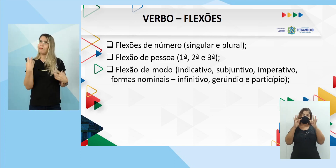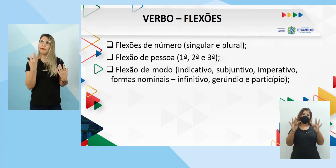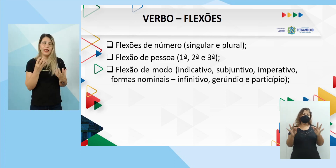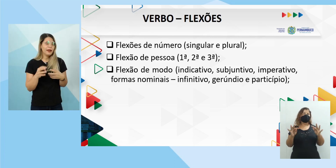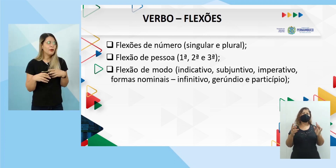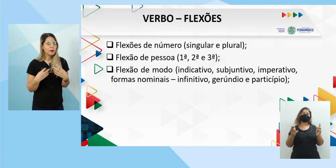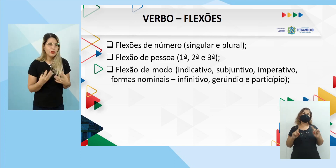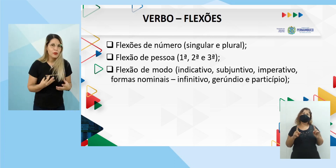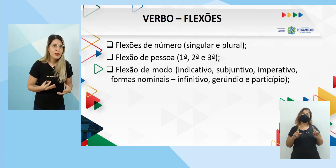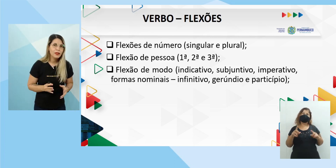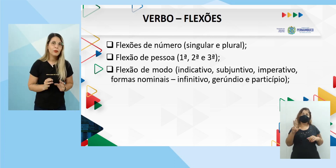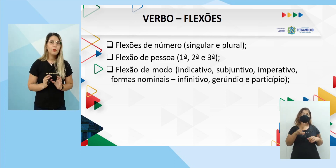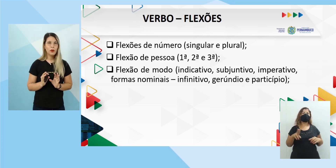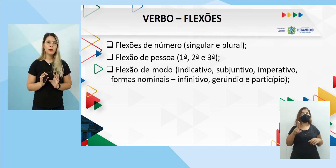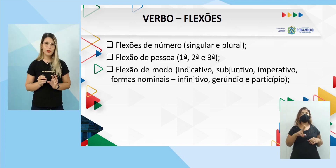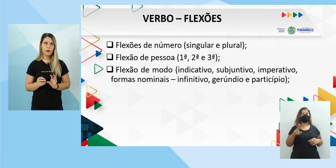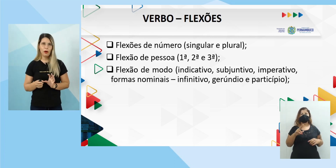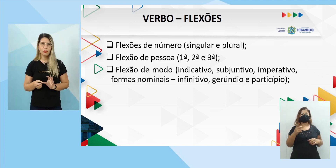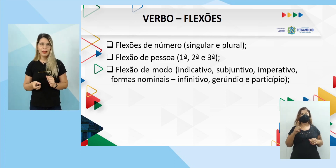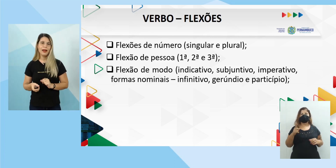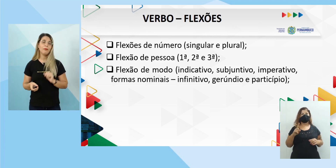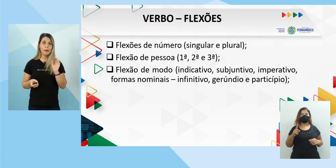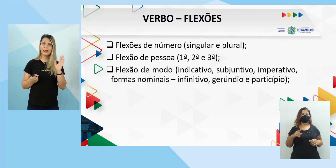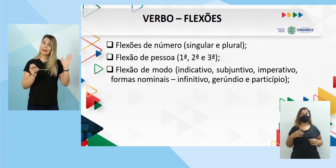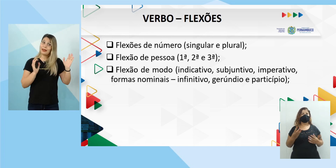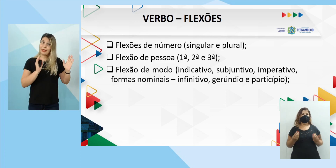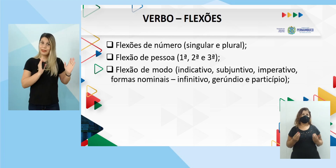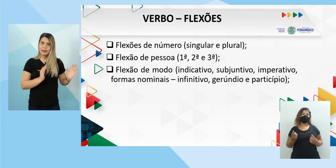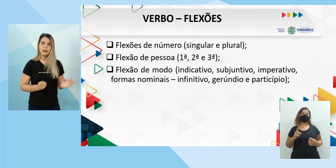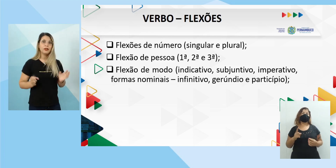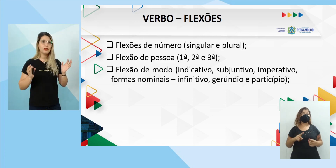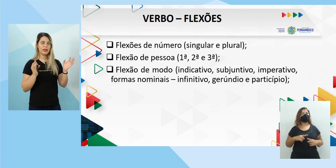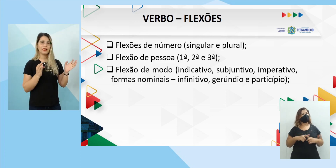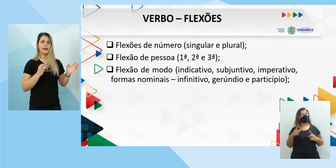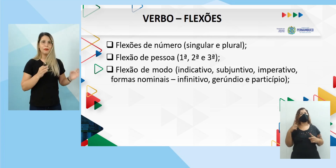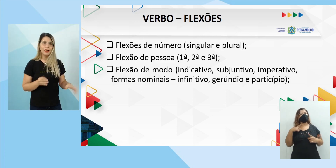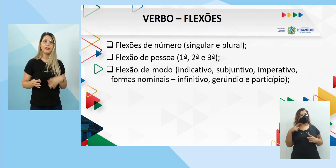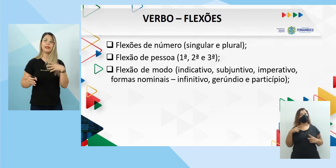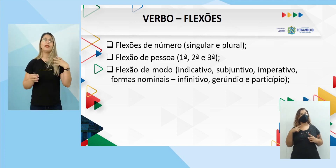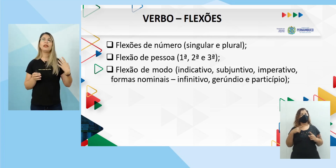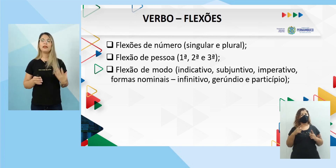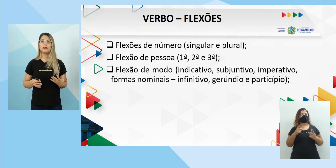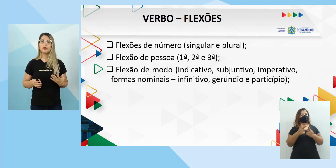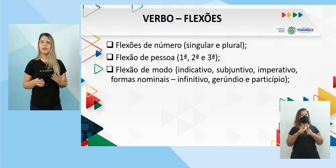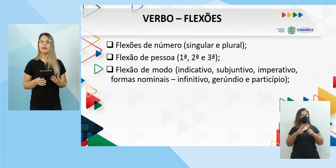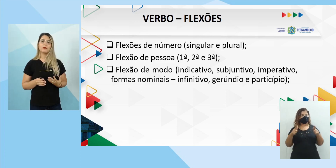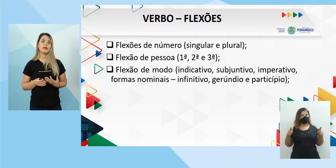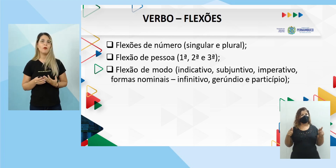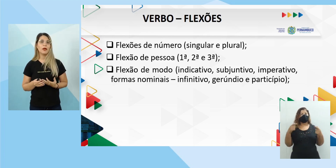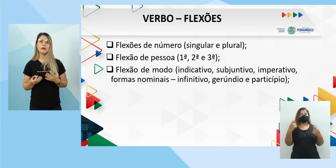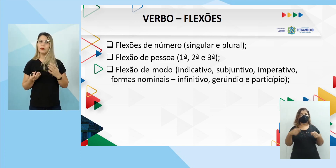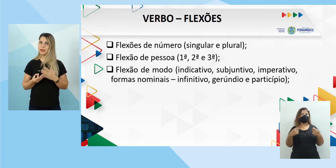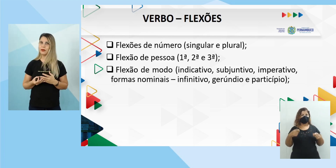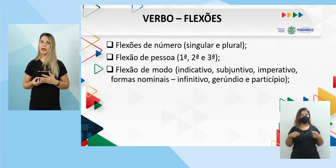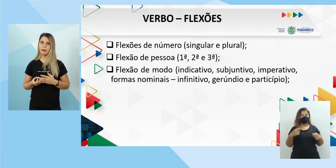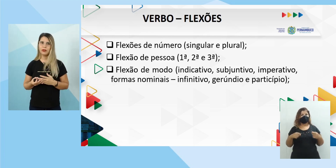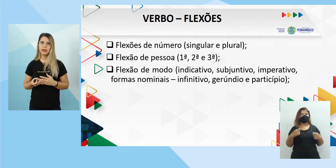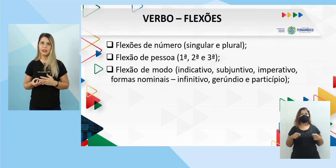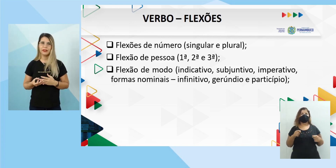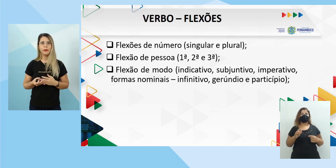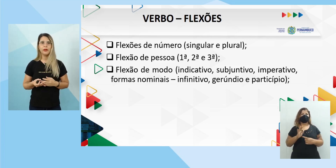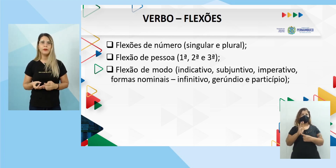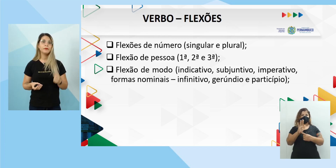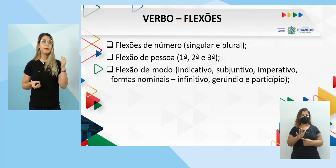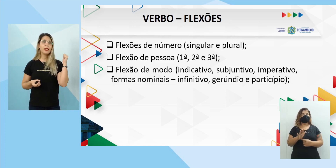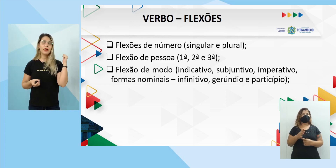uma, né, construção pouco usual, tá? Mas ela existe, está na gramática e nós precisamos ao menos mencionar a